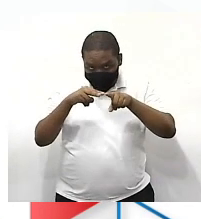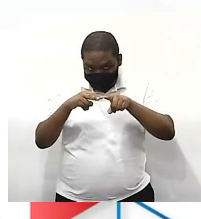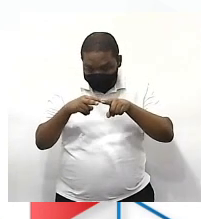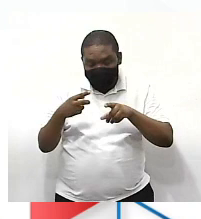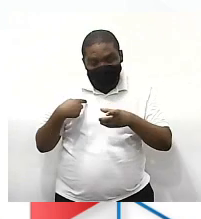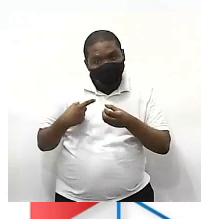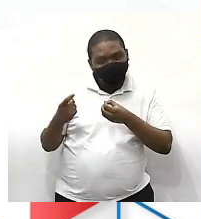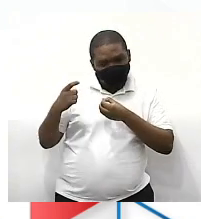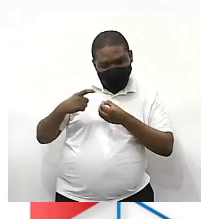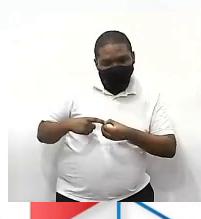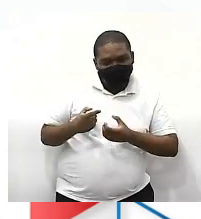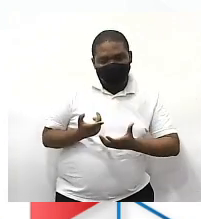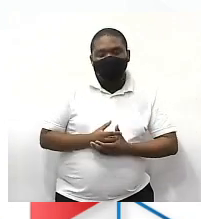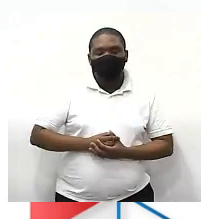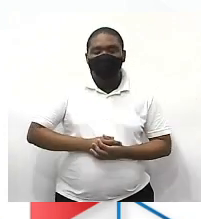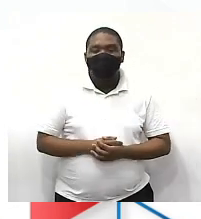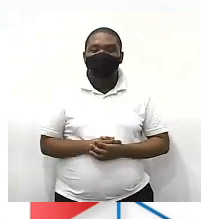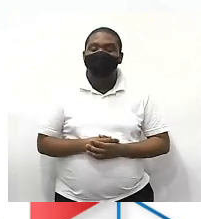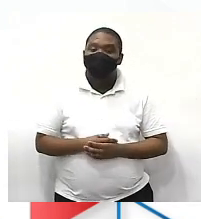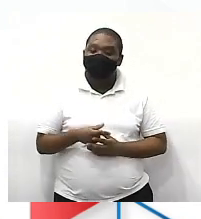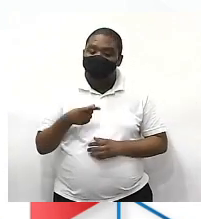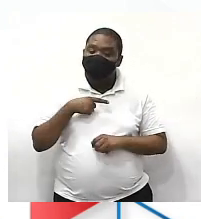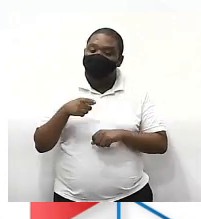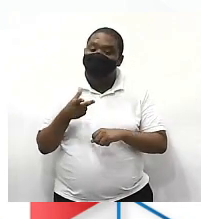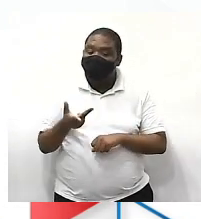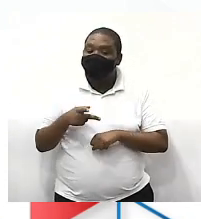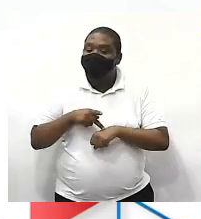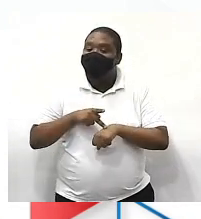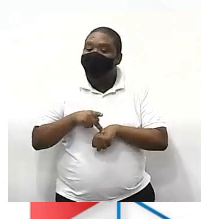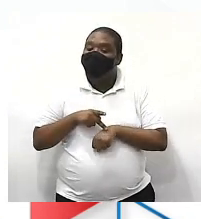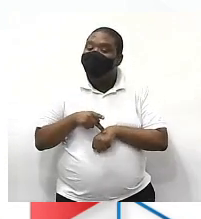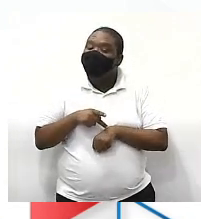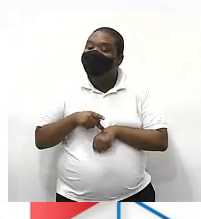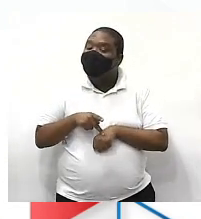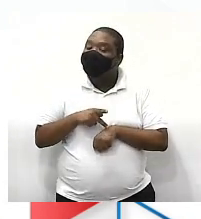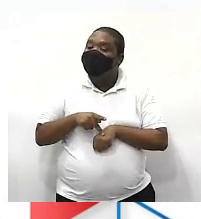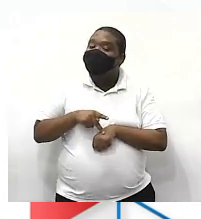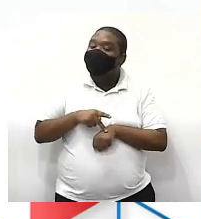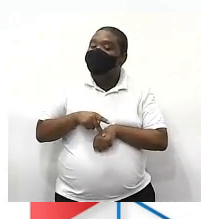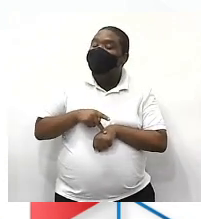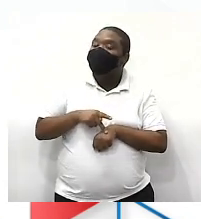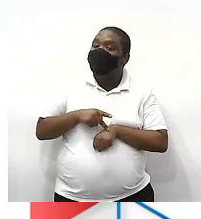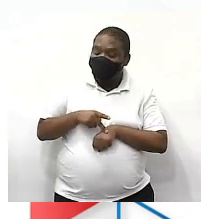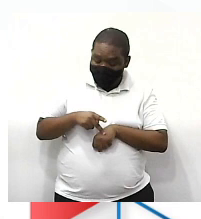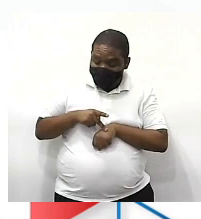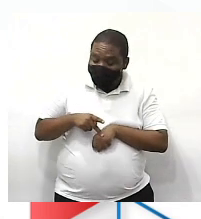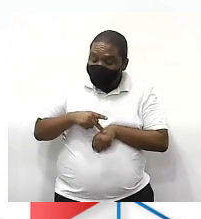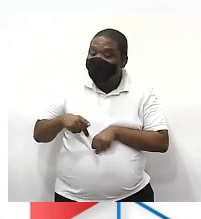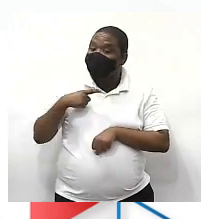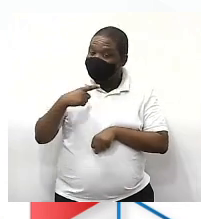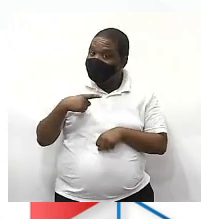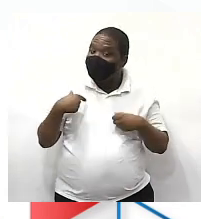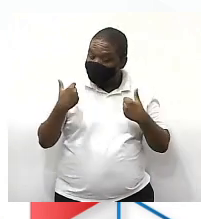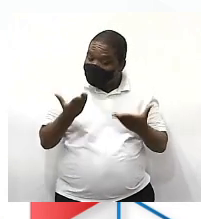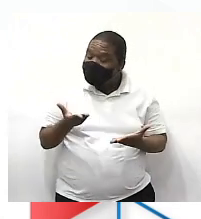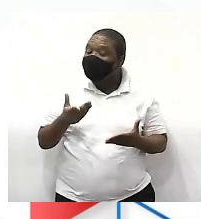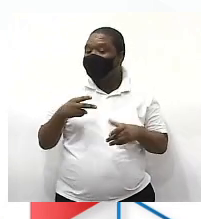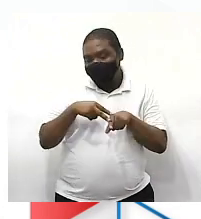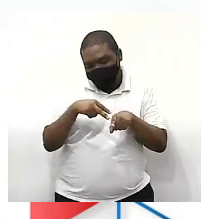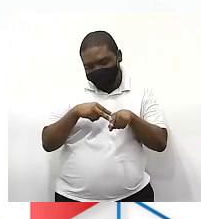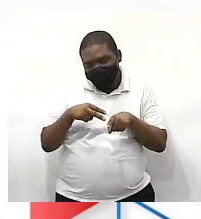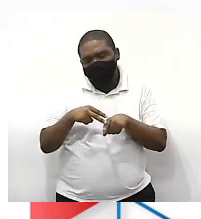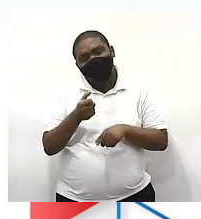um pouquinho, tá? Olha, em pretos está destacado os pedaços que sobraram. E